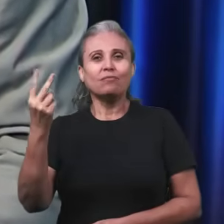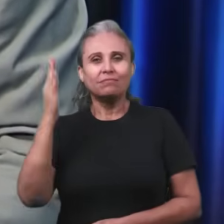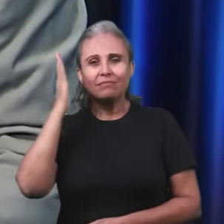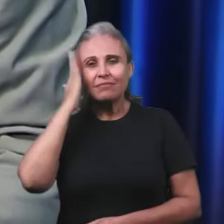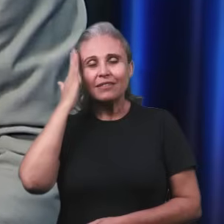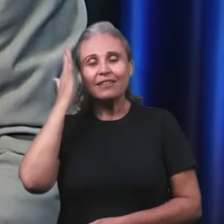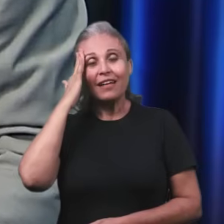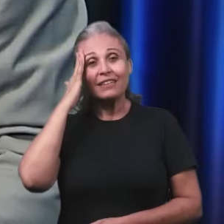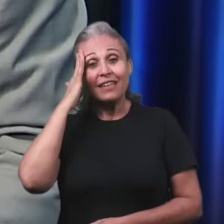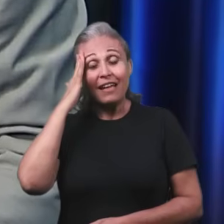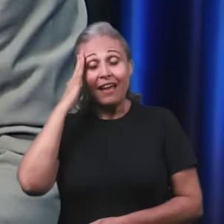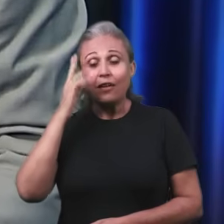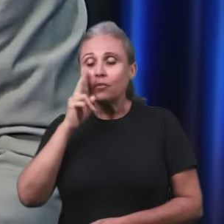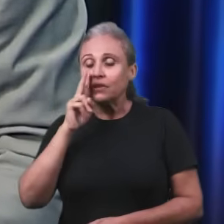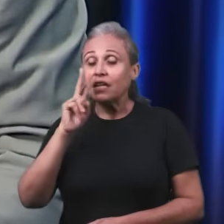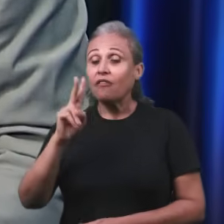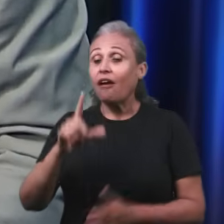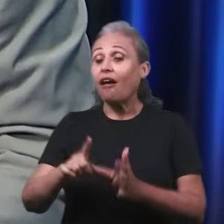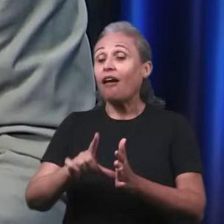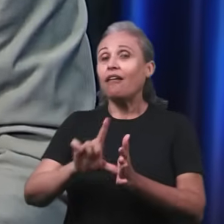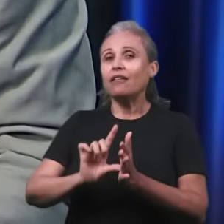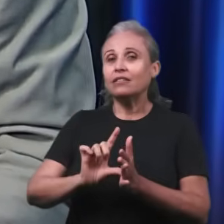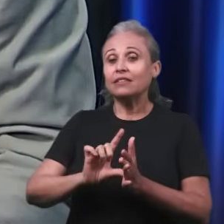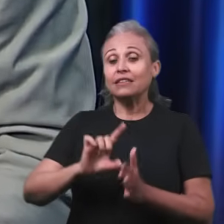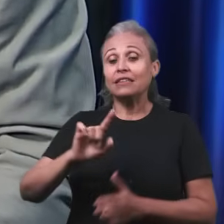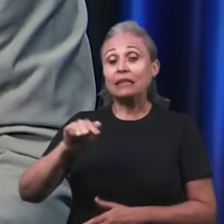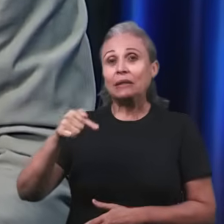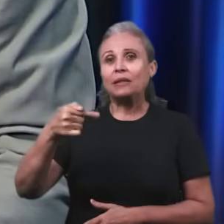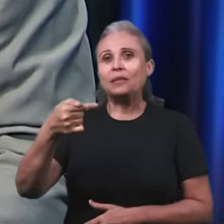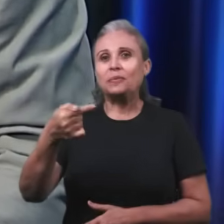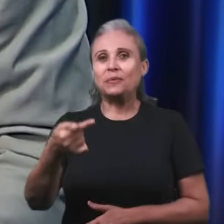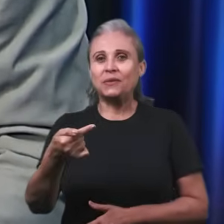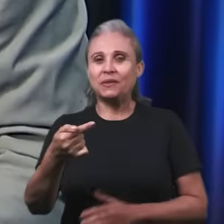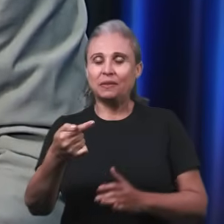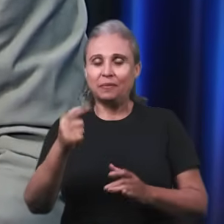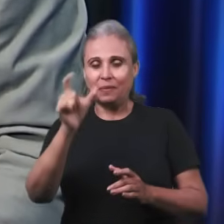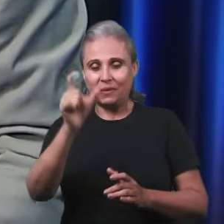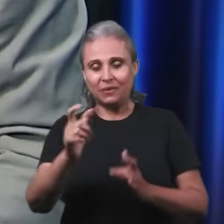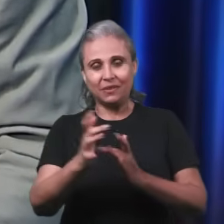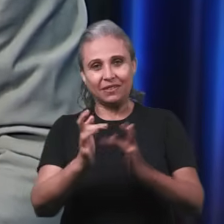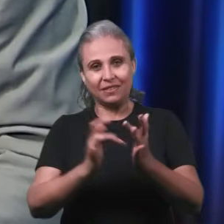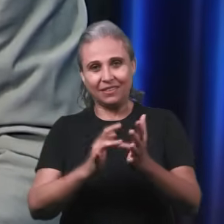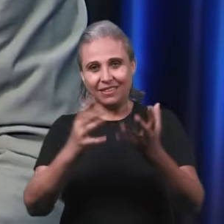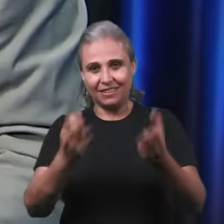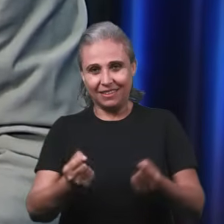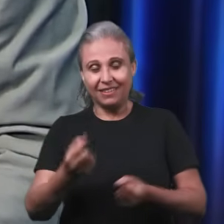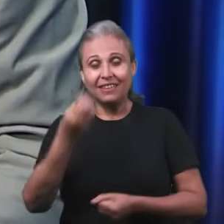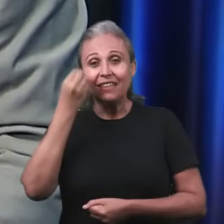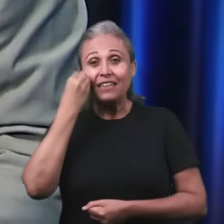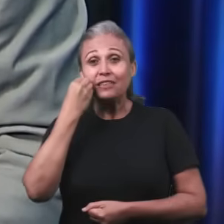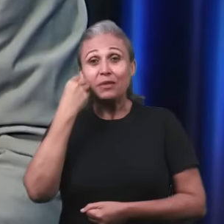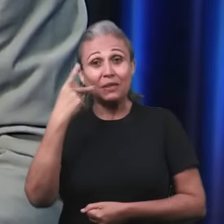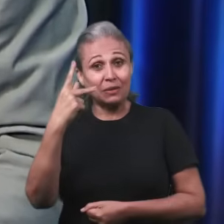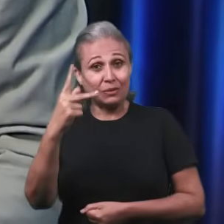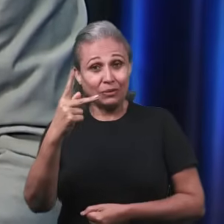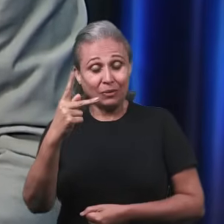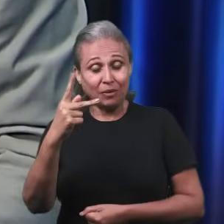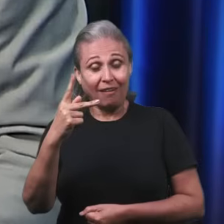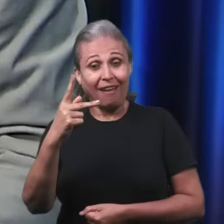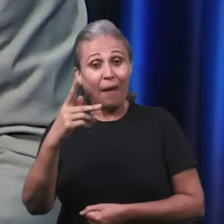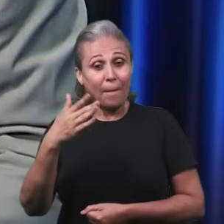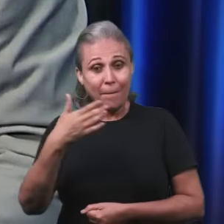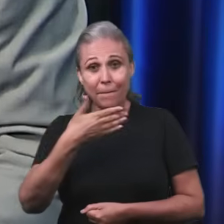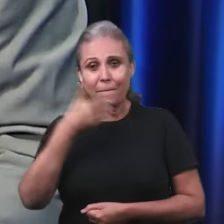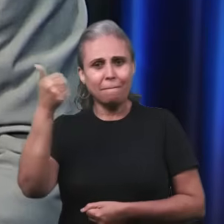como é hoje. Então, por certo, a sua experiência para você é maior do que a do coxo,